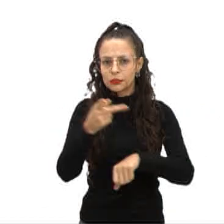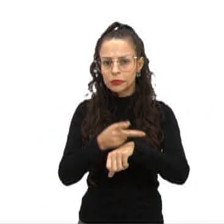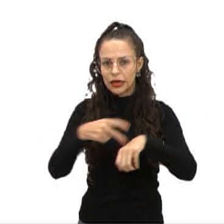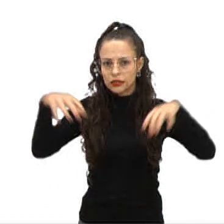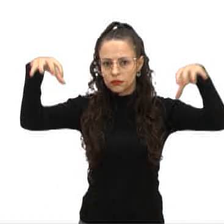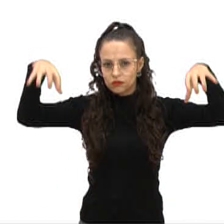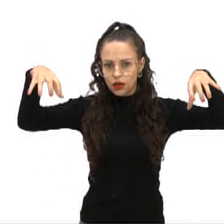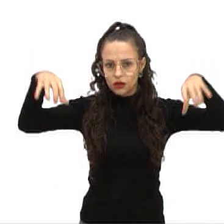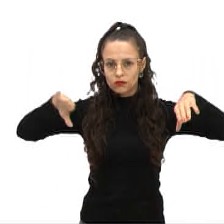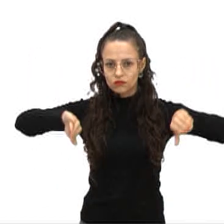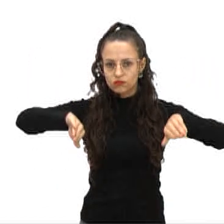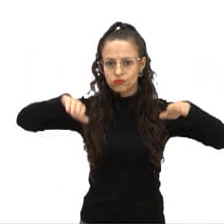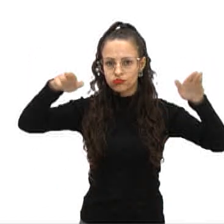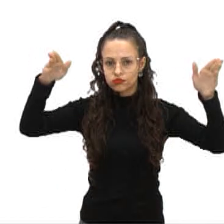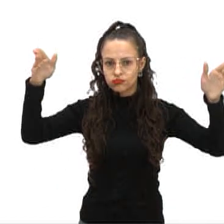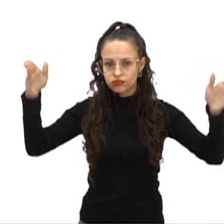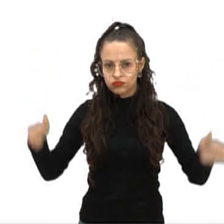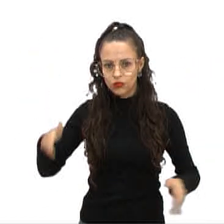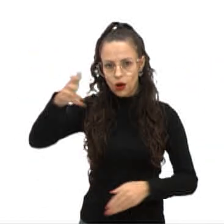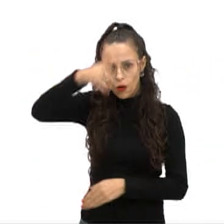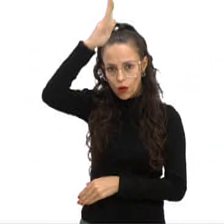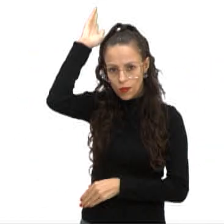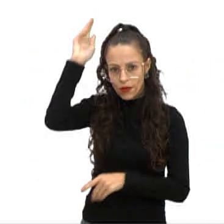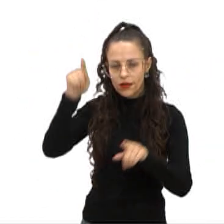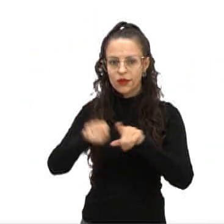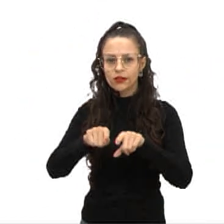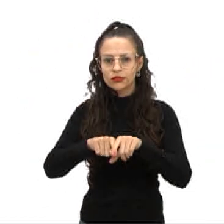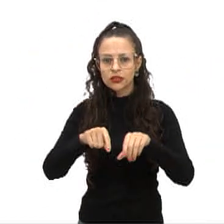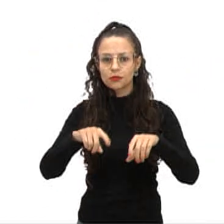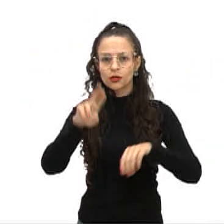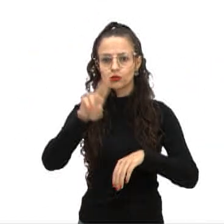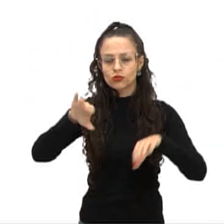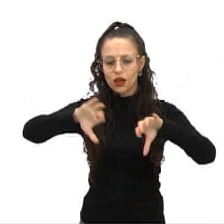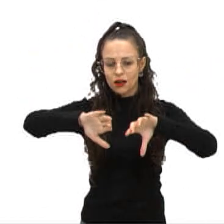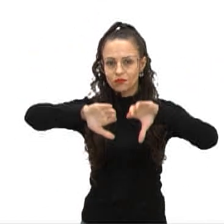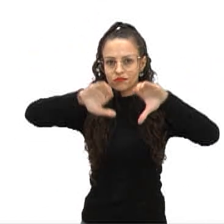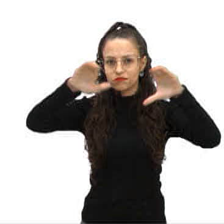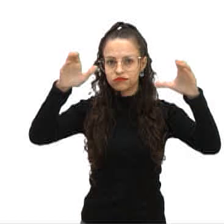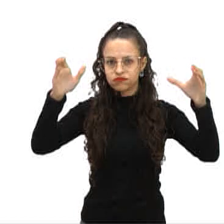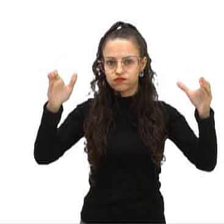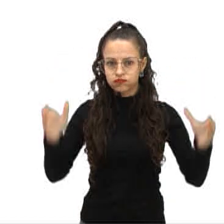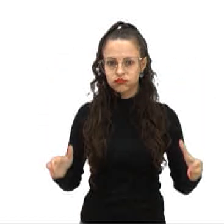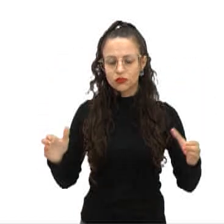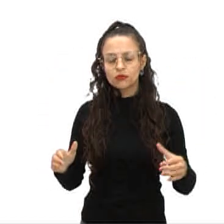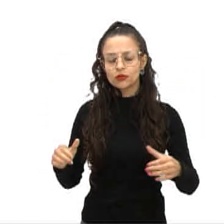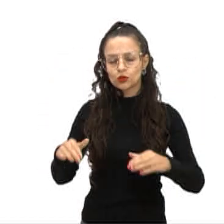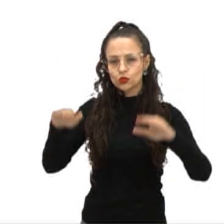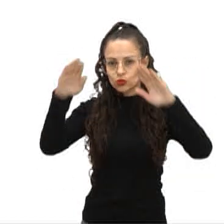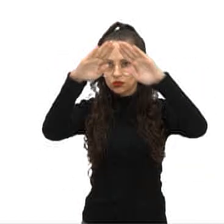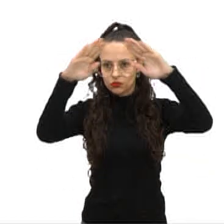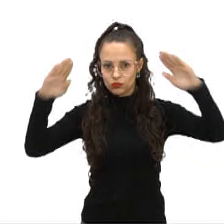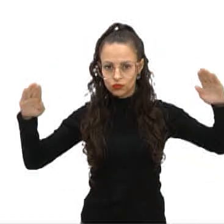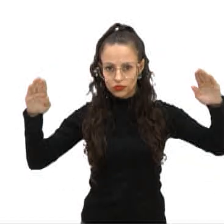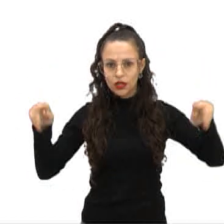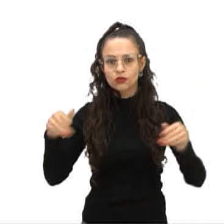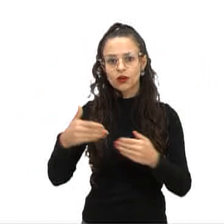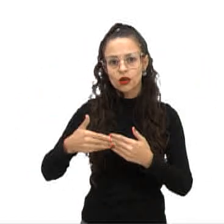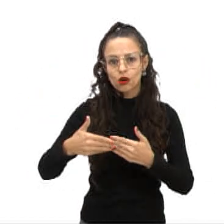arco romano. E decidiram abobadar, que a gente fala das abóbadas, os tetos. A partir de então, os